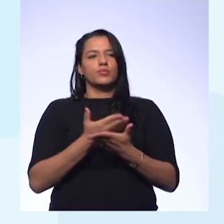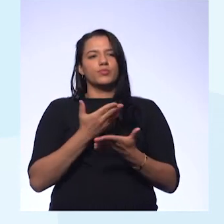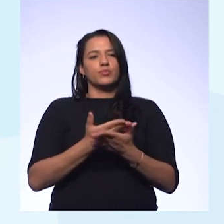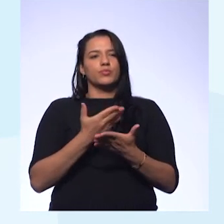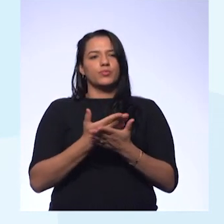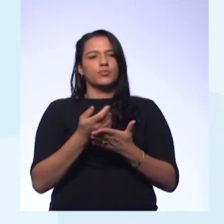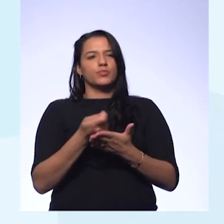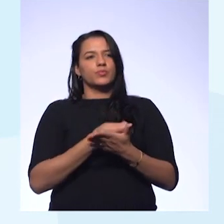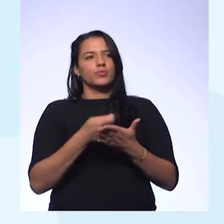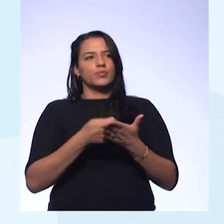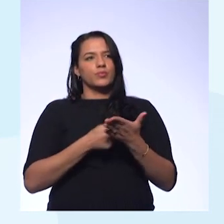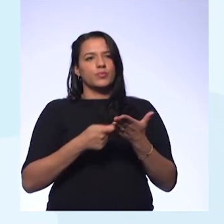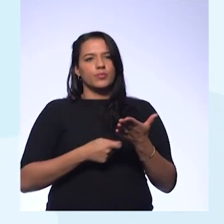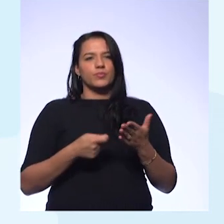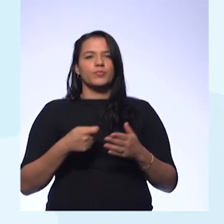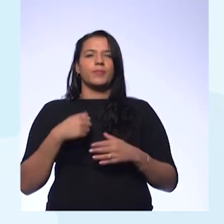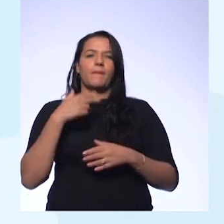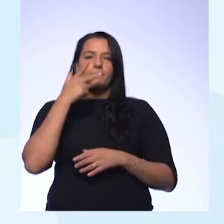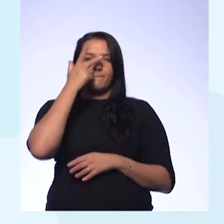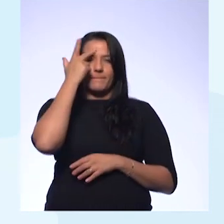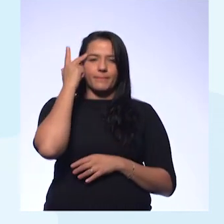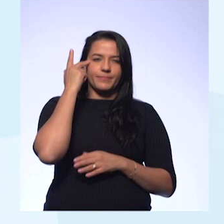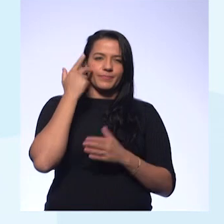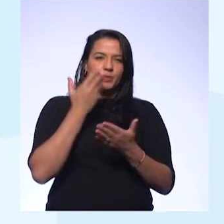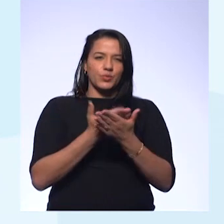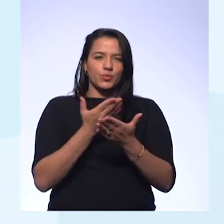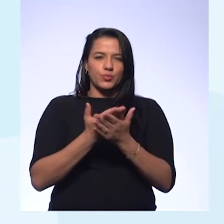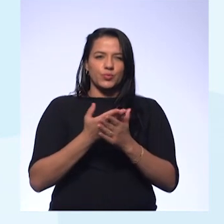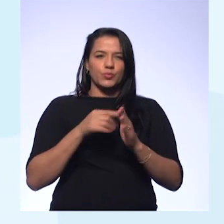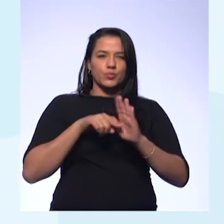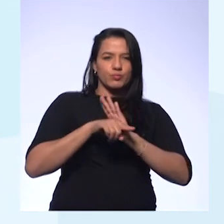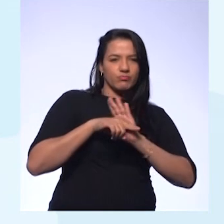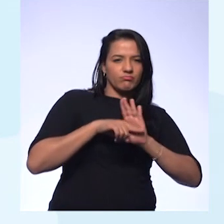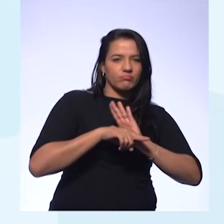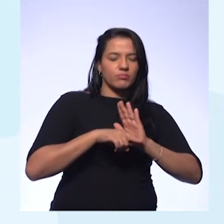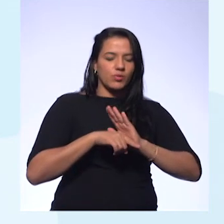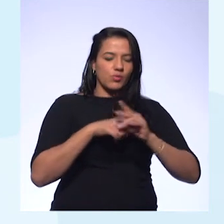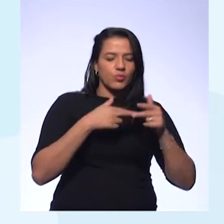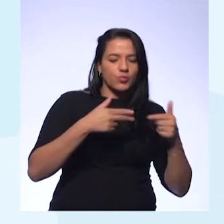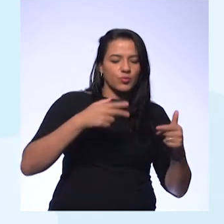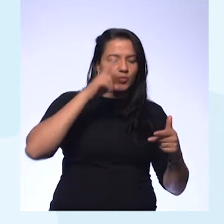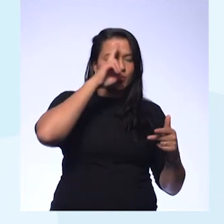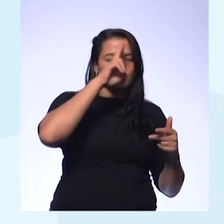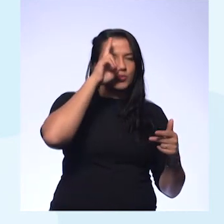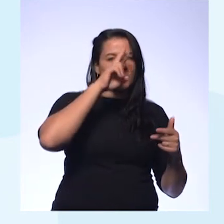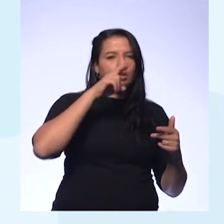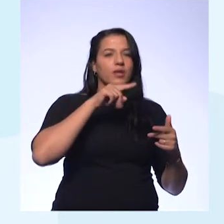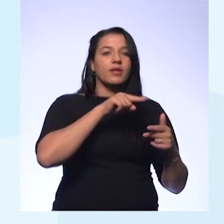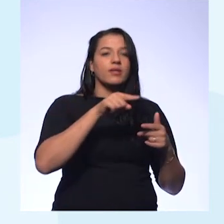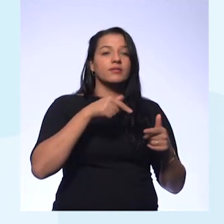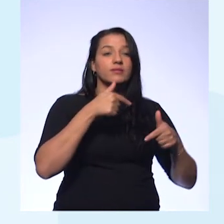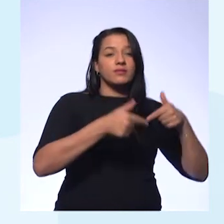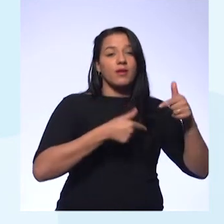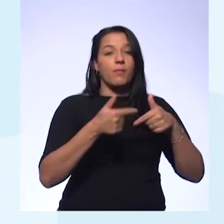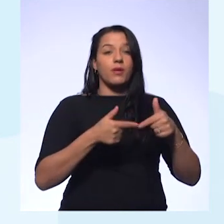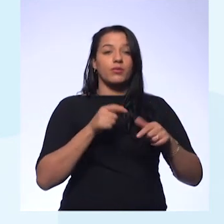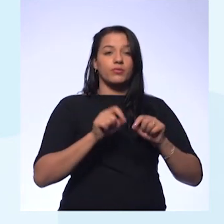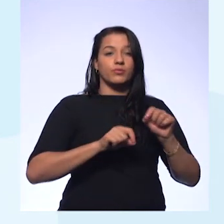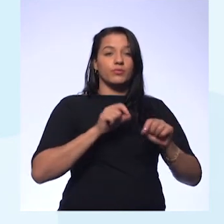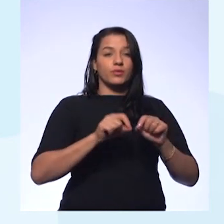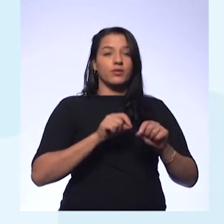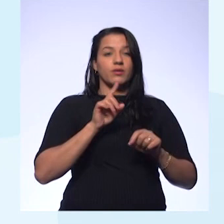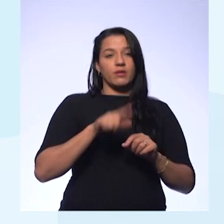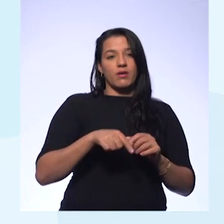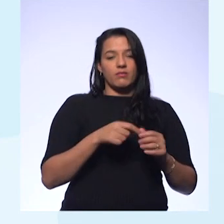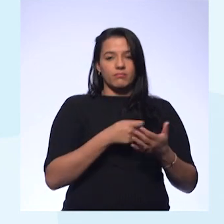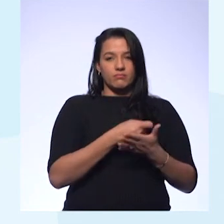porque os historiadores que produzem o conhecimento histórico, eles trabalham com hipóteses, né? E eles as formulam e muitas